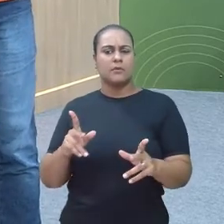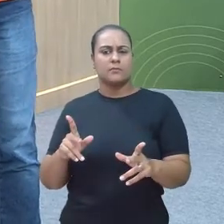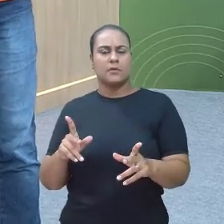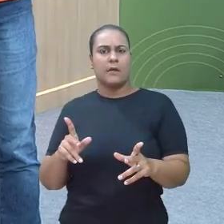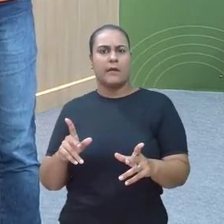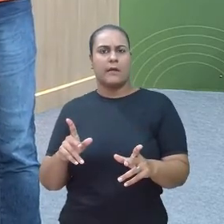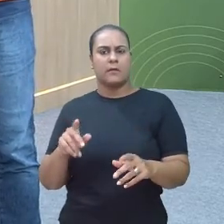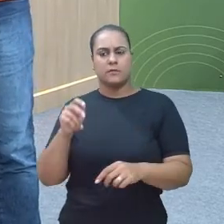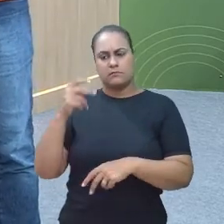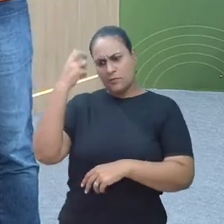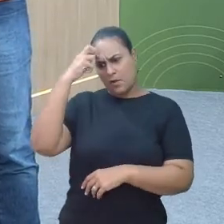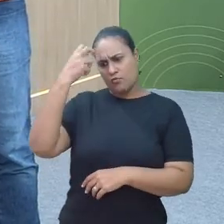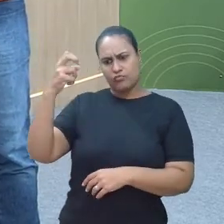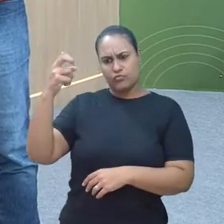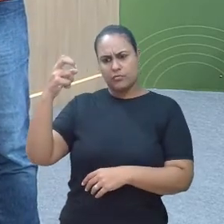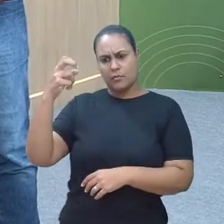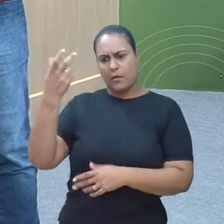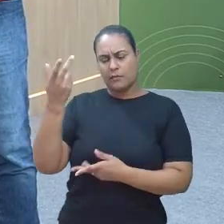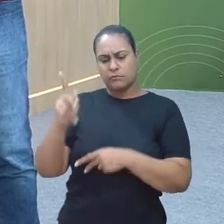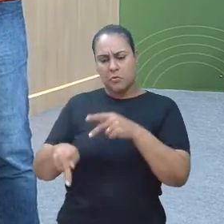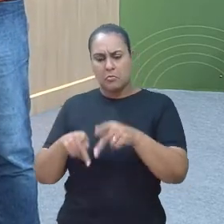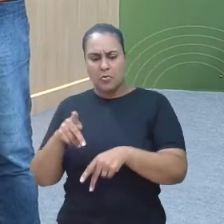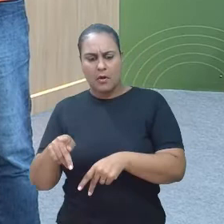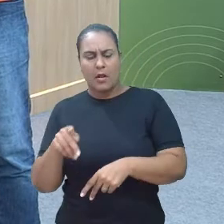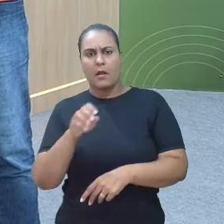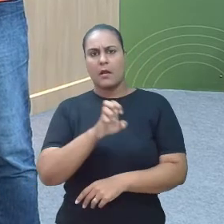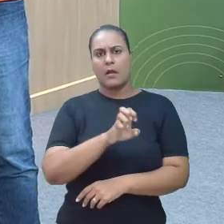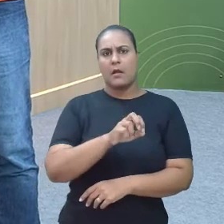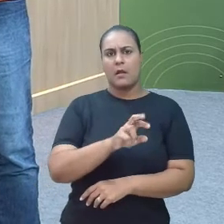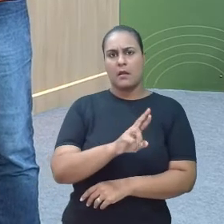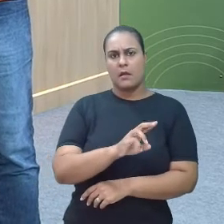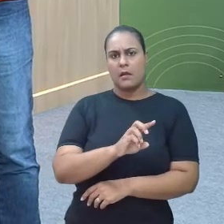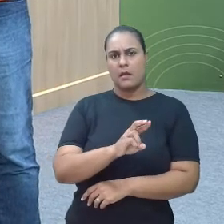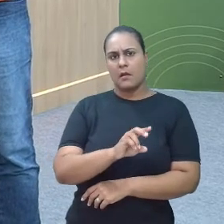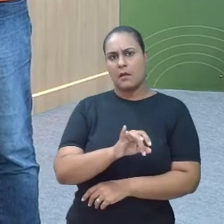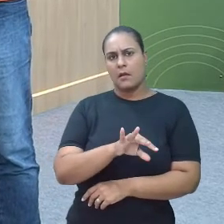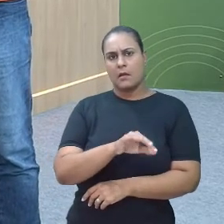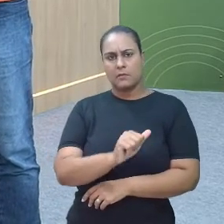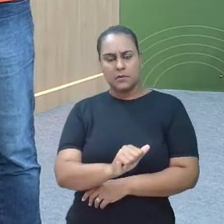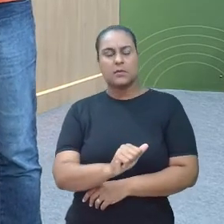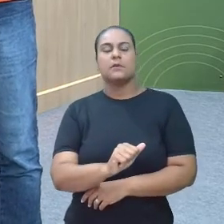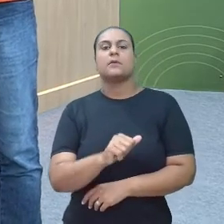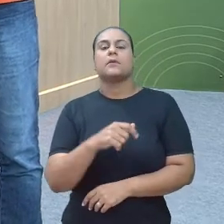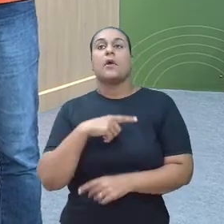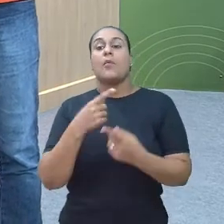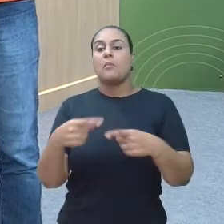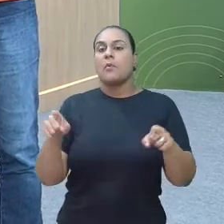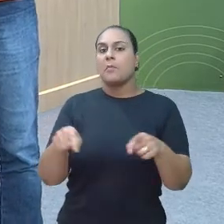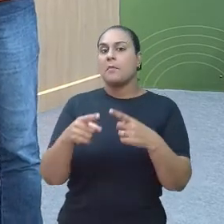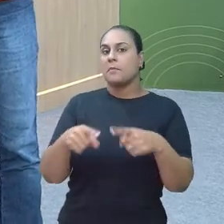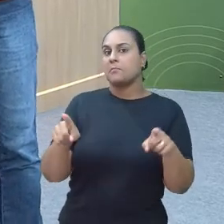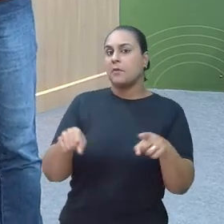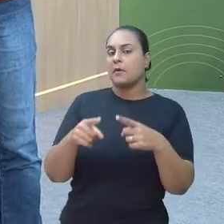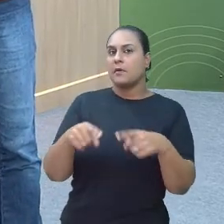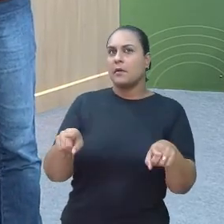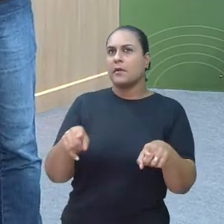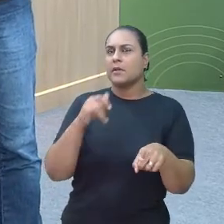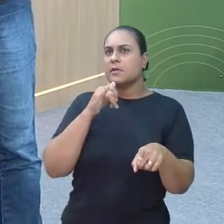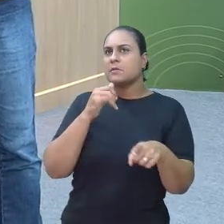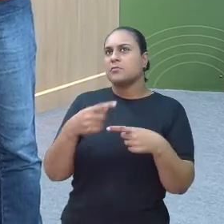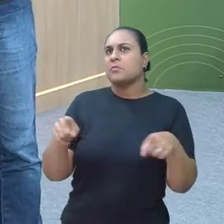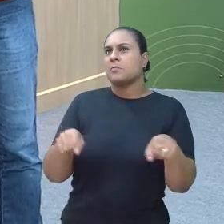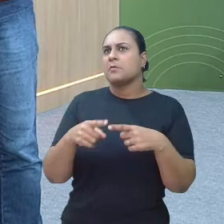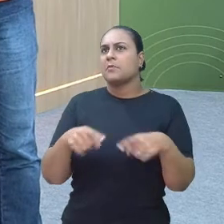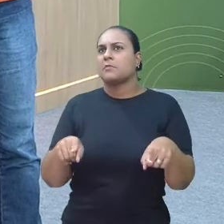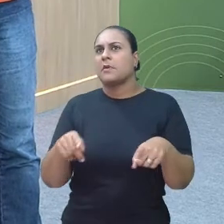cultura popular, mas a gente sabe que existe uma produção cultural, não é, por exemplo, uma orquestra sinfônica, então o músico ele